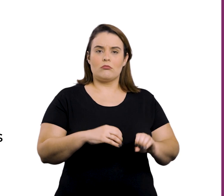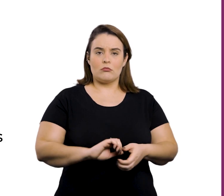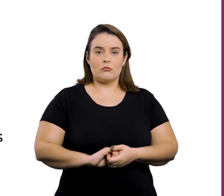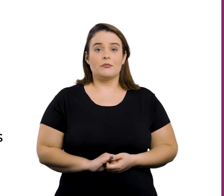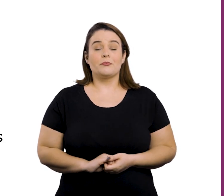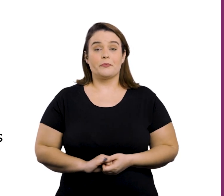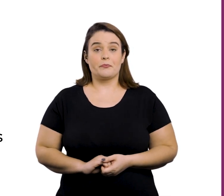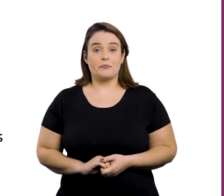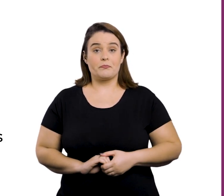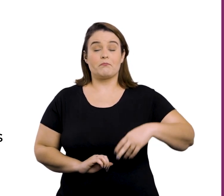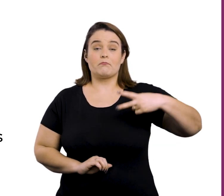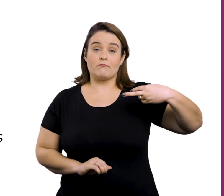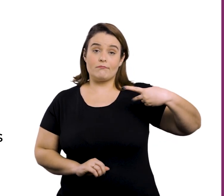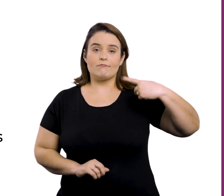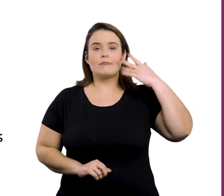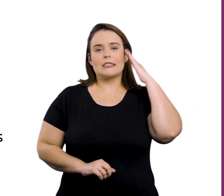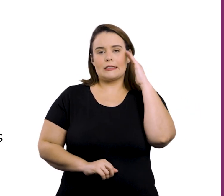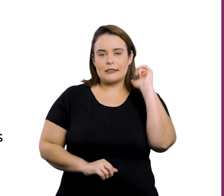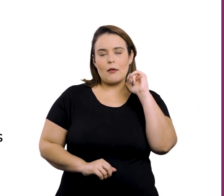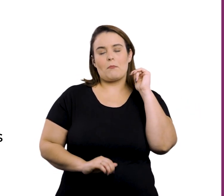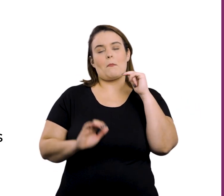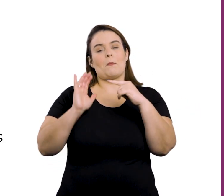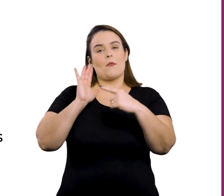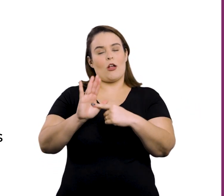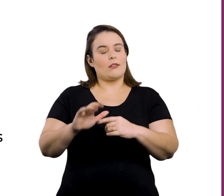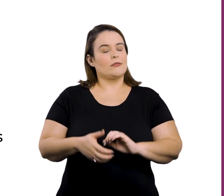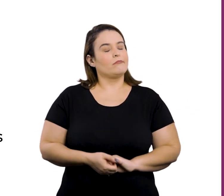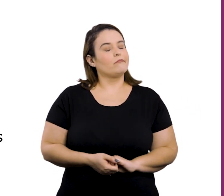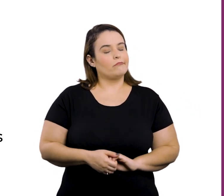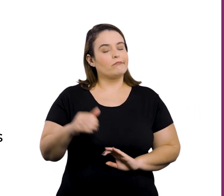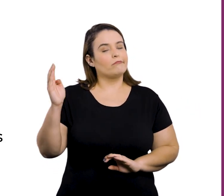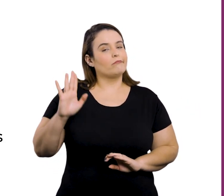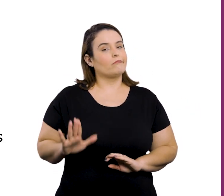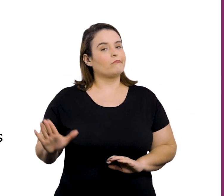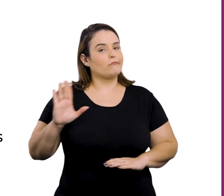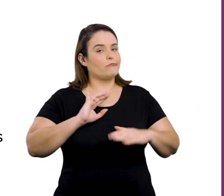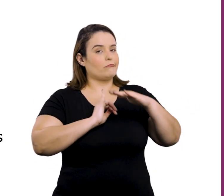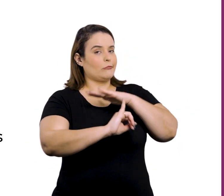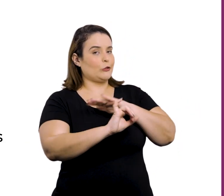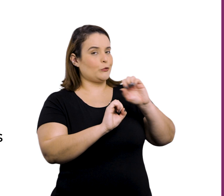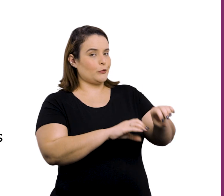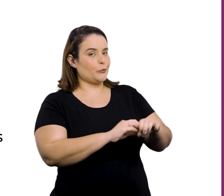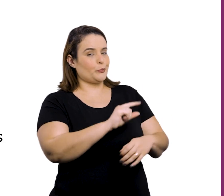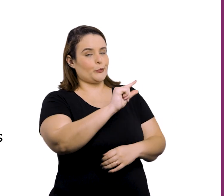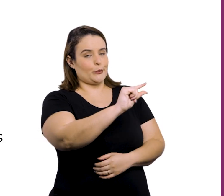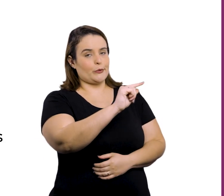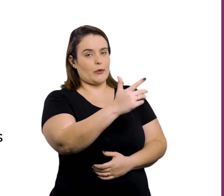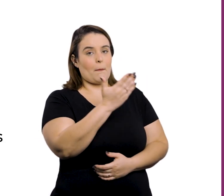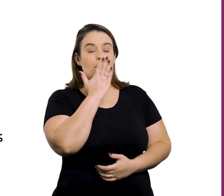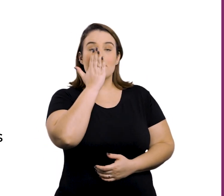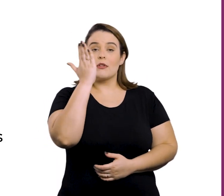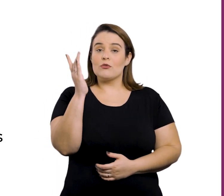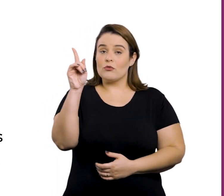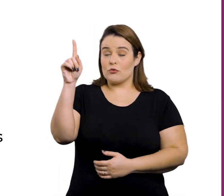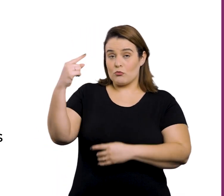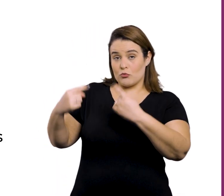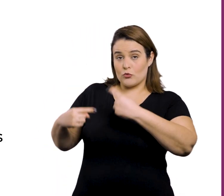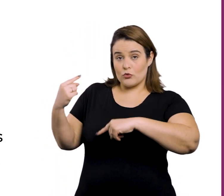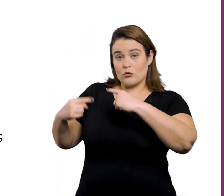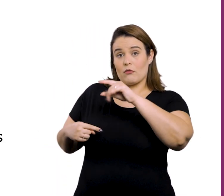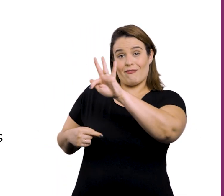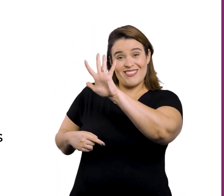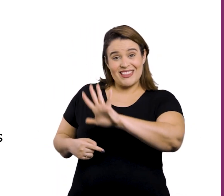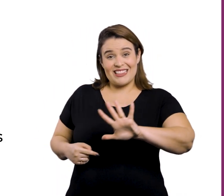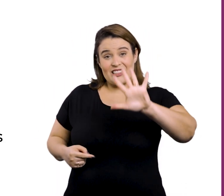educação. Com eles, sabemos e mostramos que se investe pouco na educação brasileira e que pedir por mais investimento